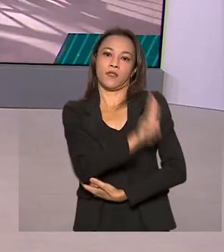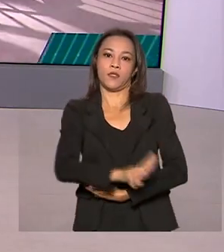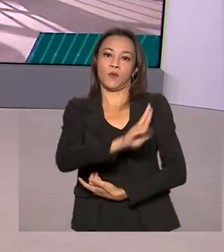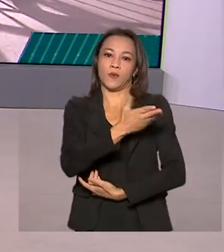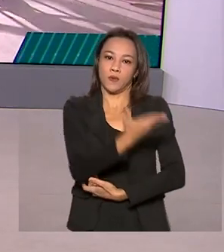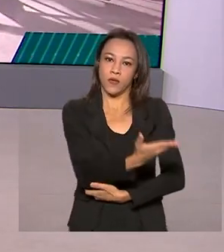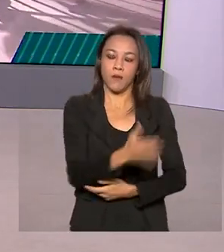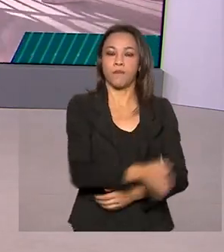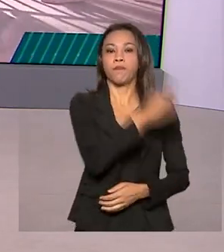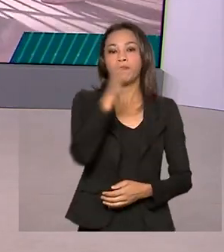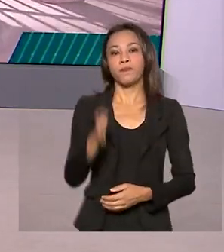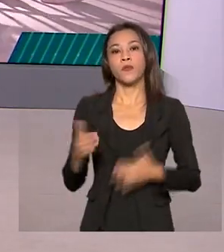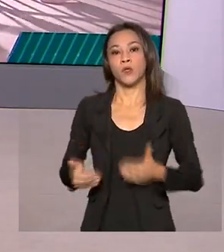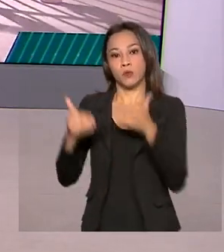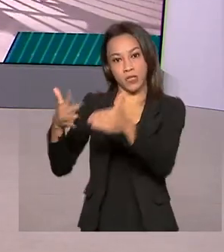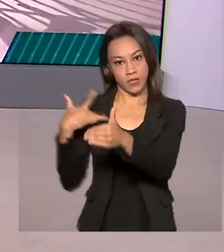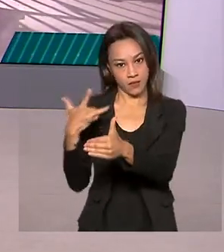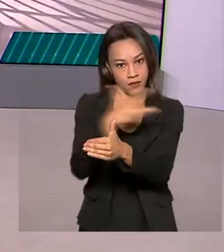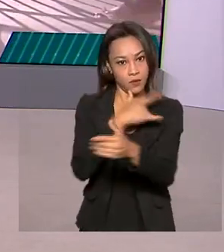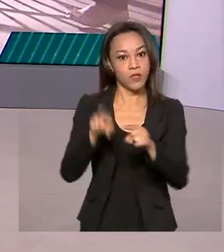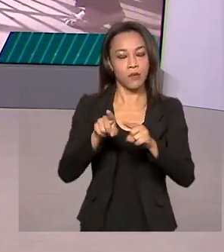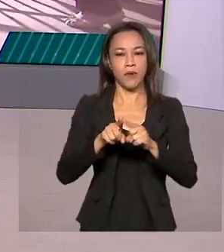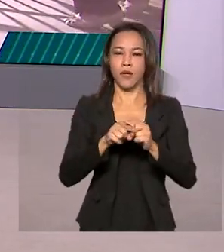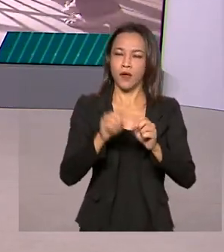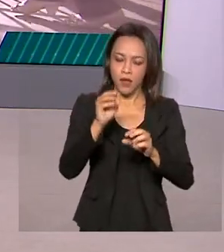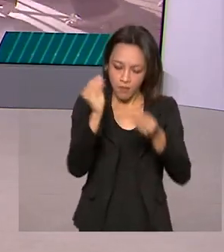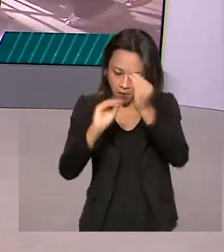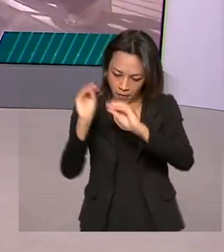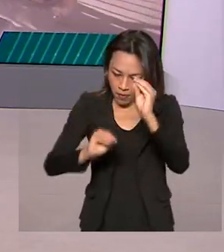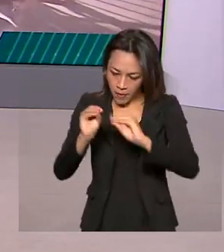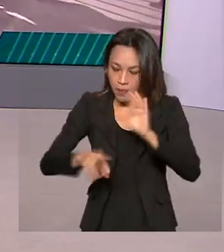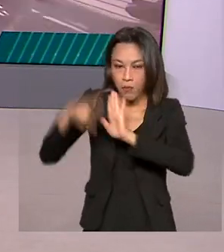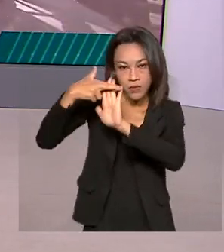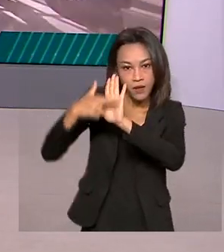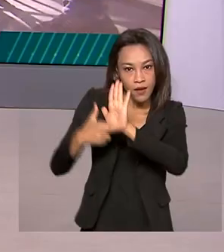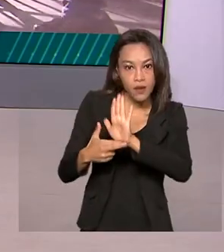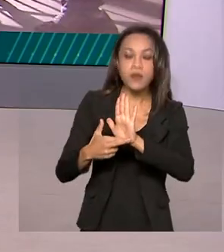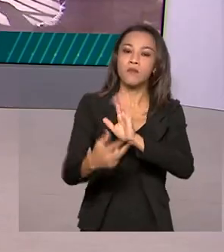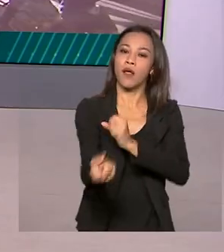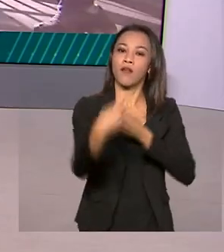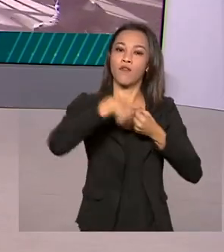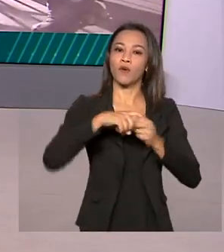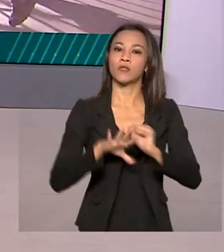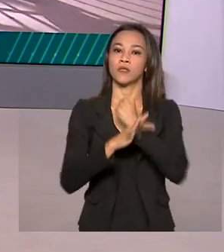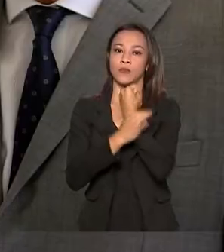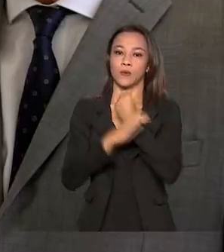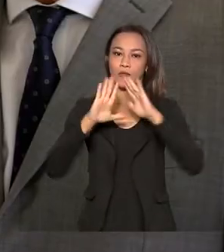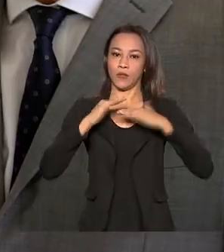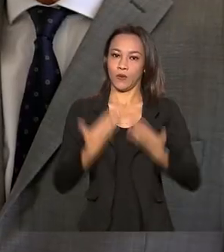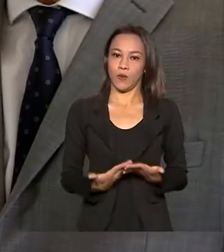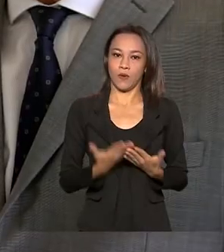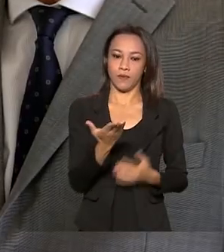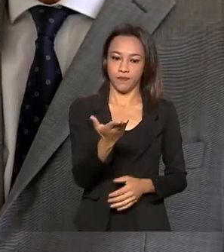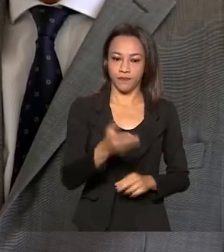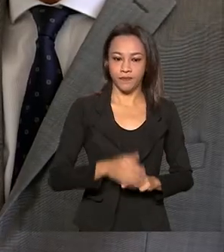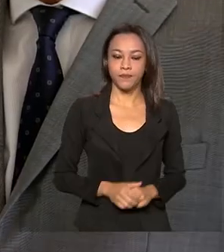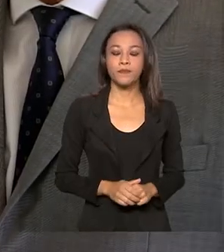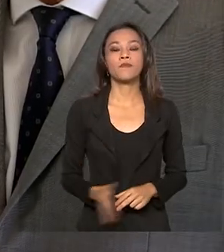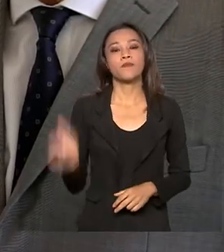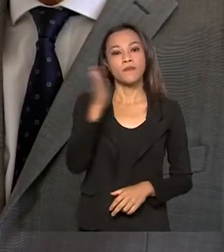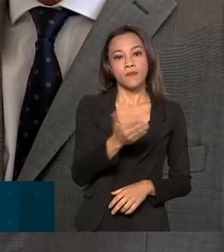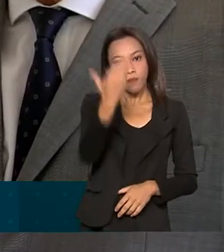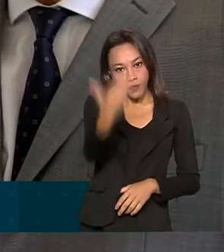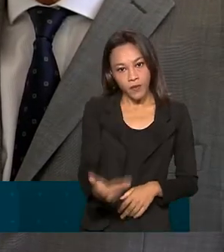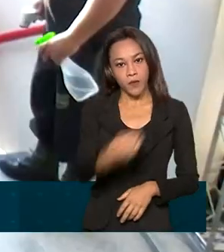E o Ministério da Saúde também elabora uma portaria com orientações para o retorno seguro às aulas. Segundo o ministro